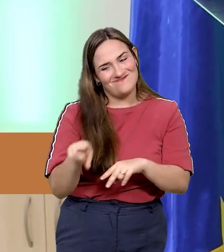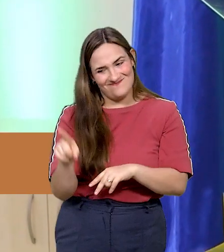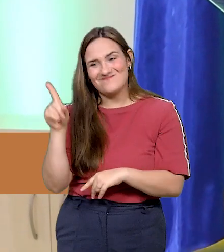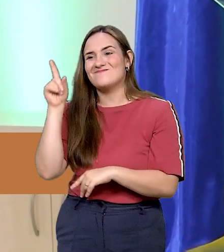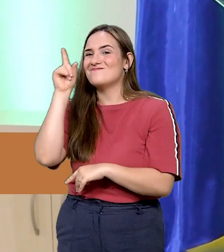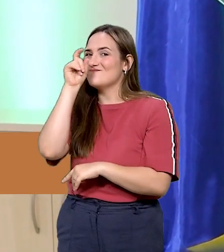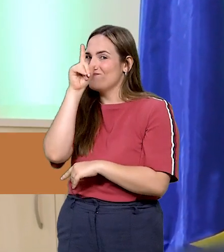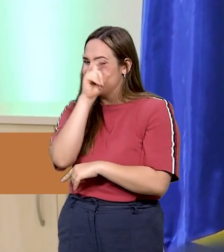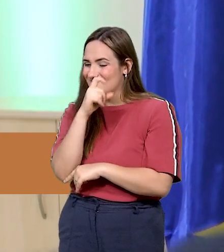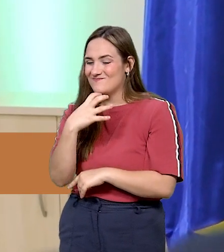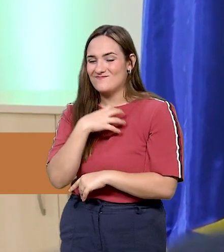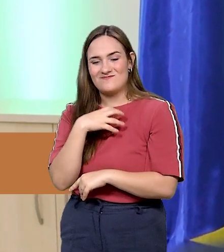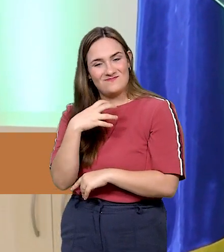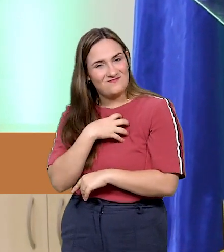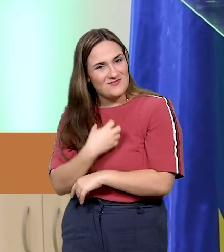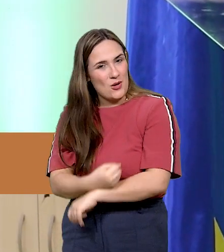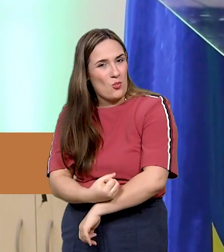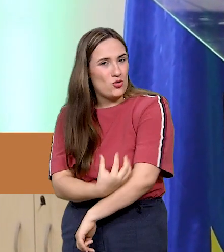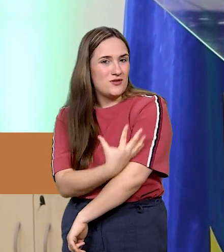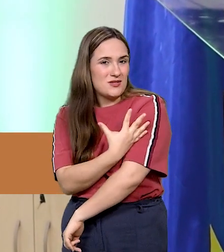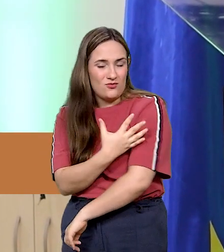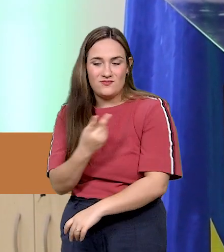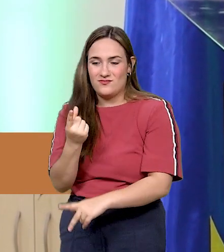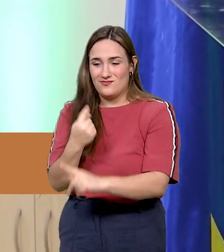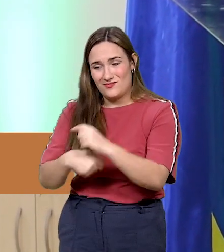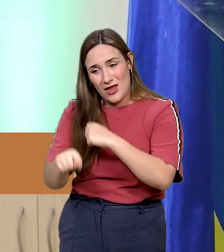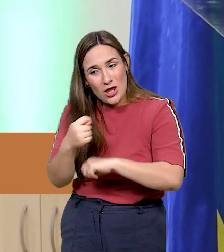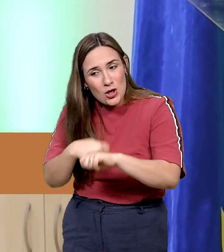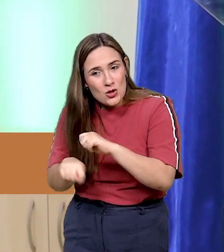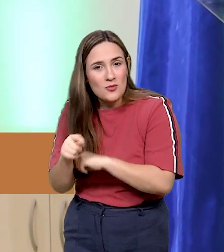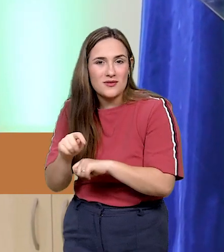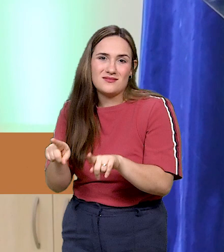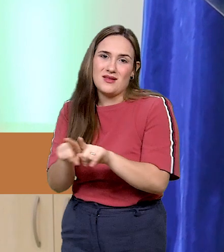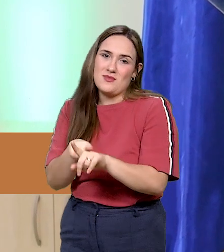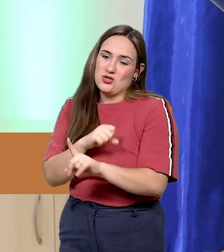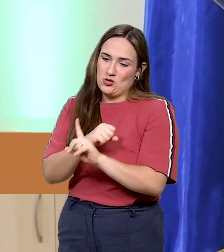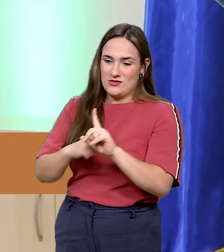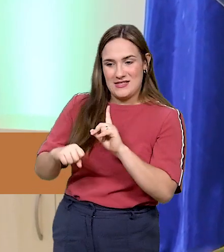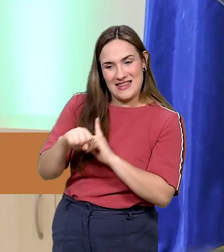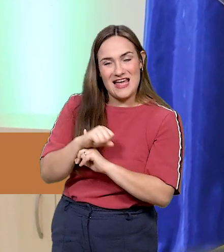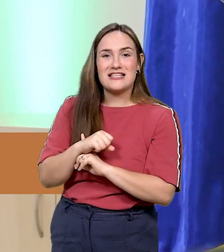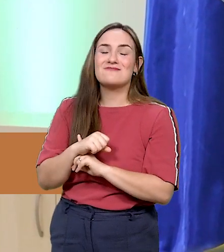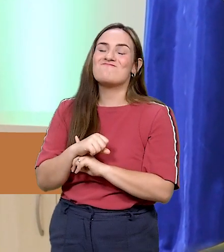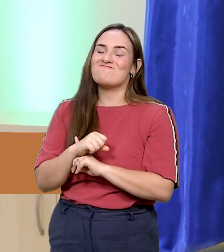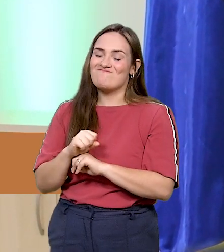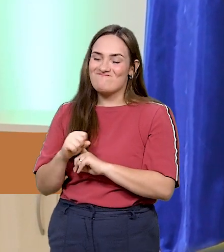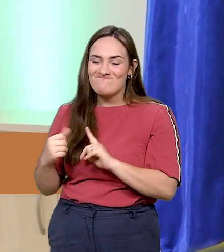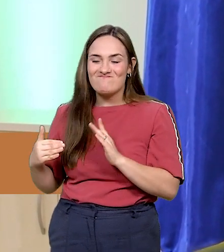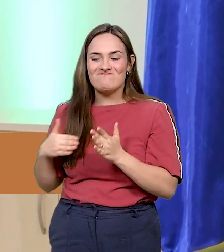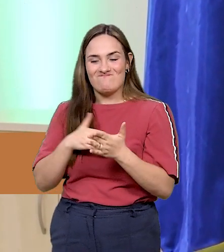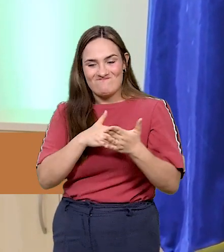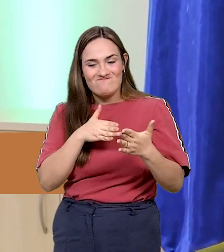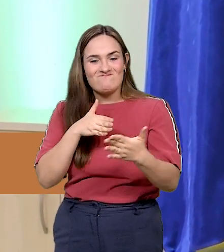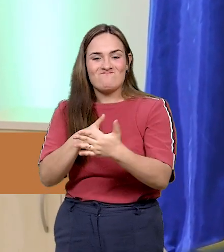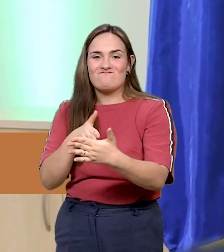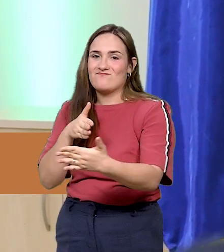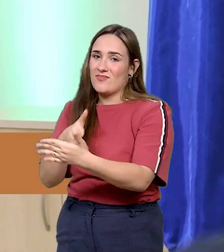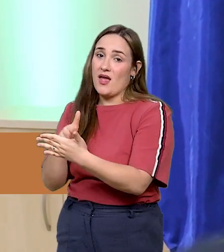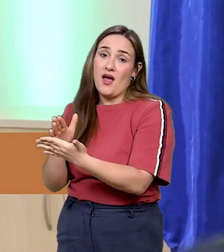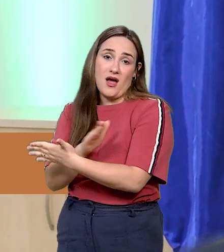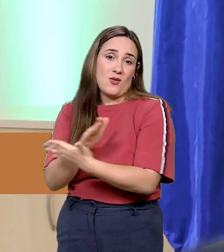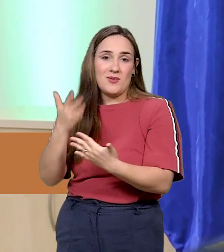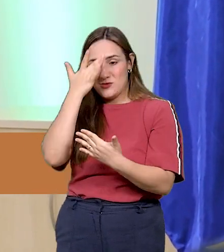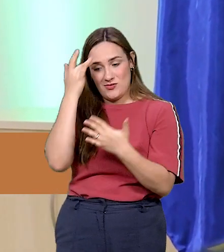emocionais, econômicas e sociais, que muitas vezes são negligenciadas. Com